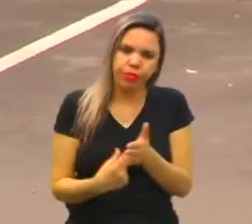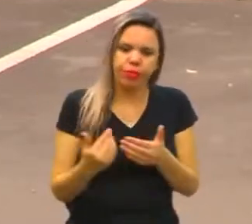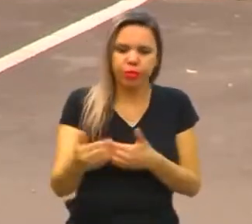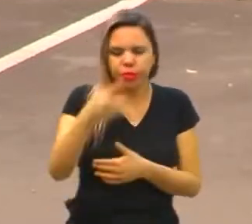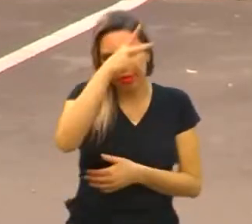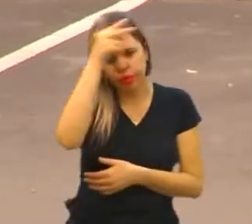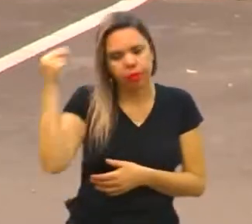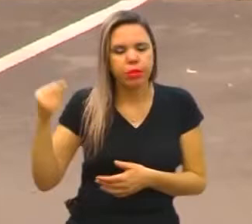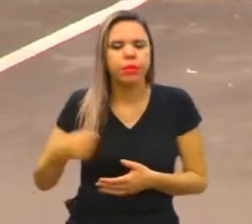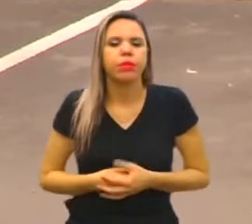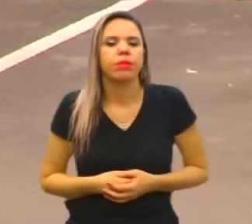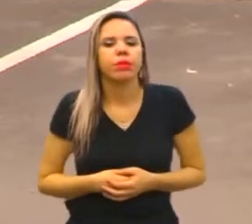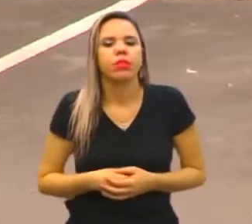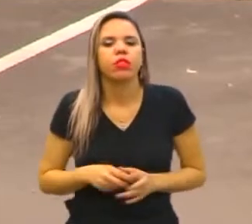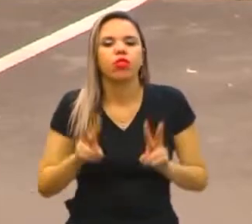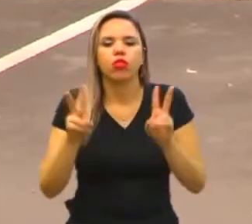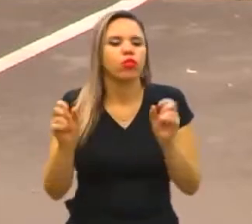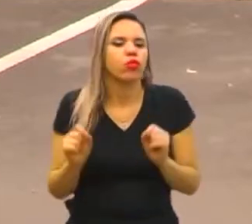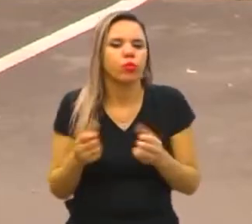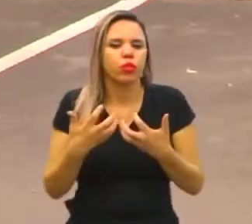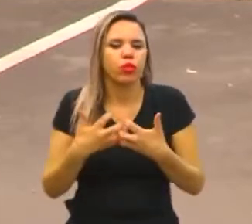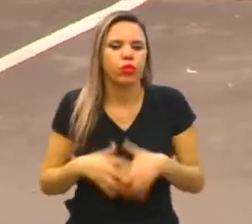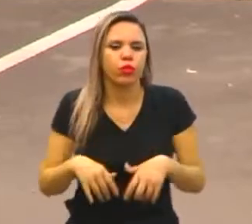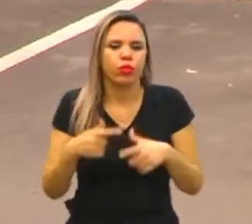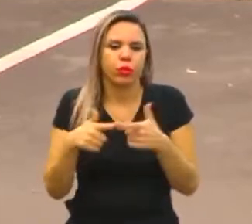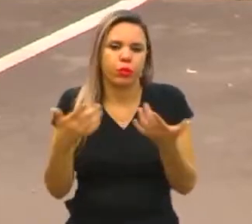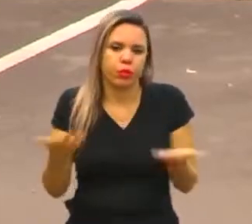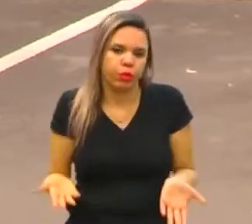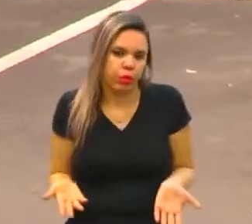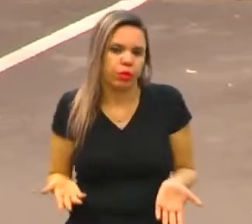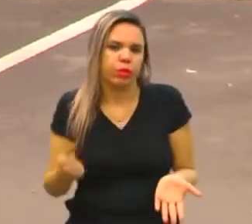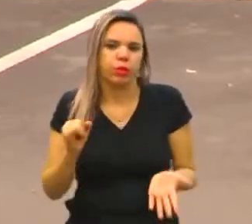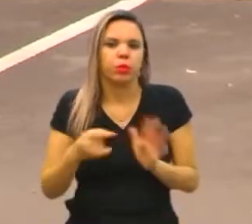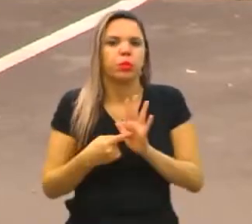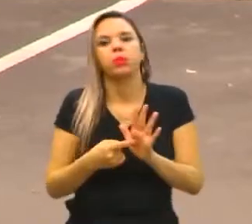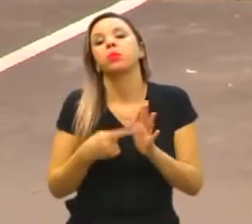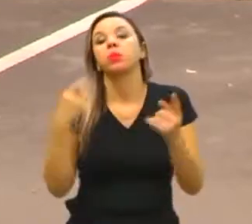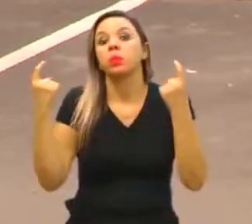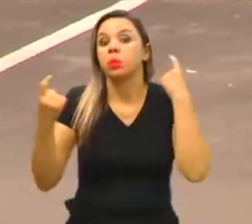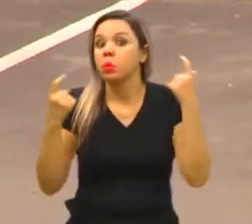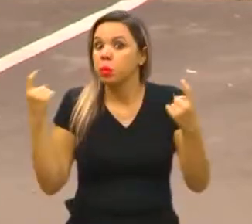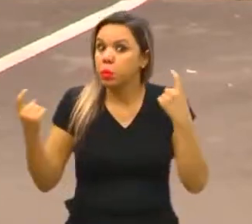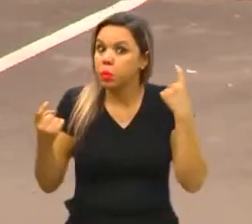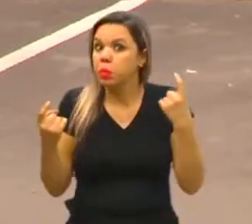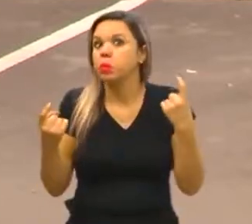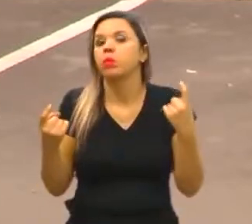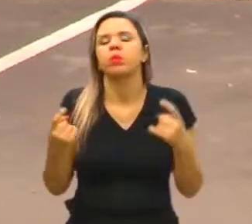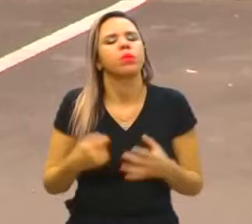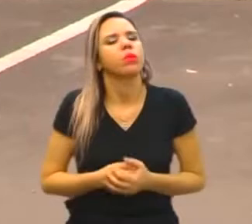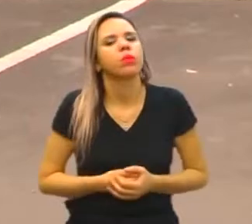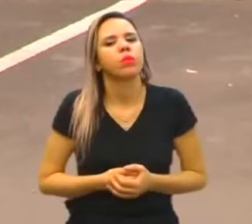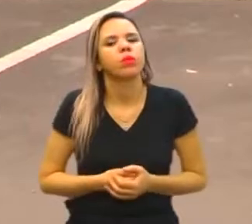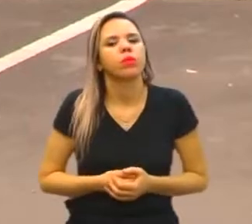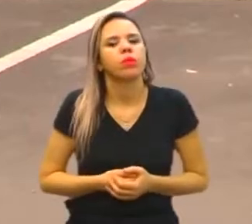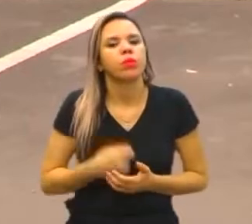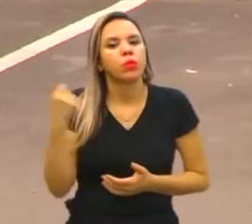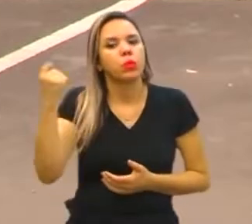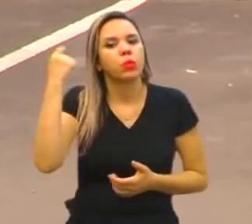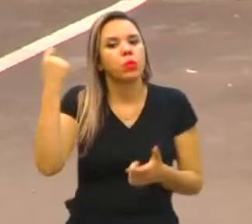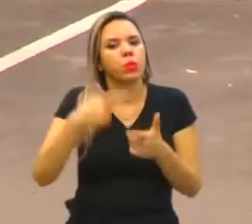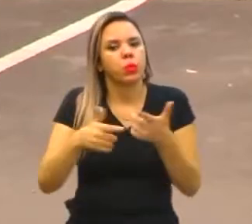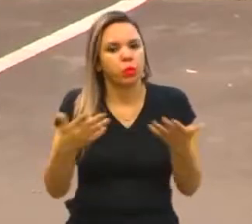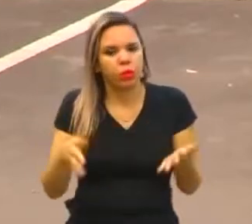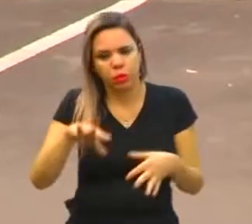disse que tem uma reunião marcada na prefeitura para tratar justamente sobre esse assunto e se mostra bastante preocupado,